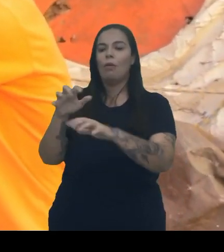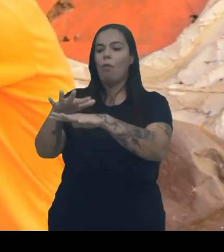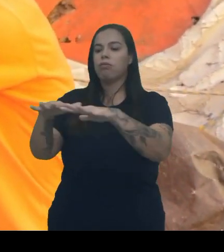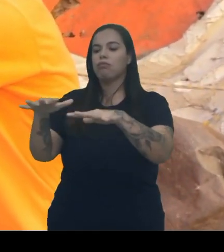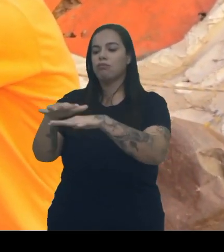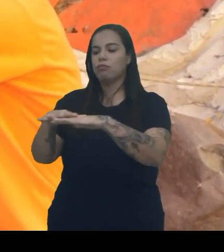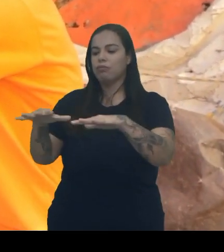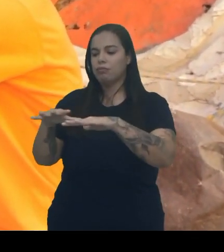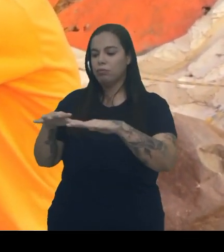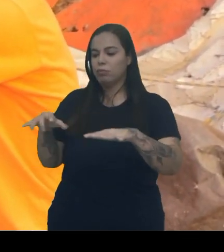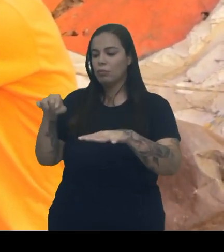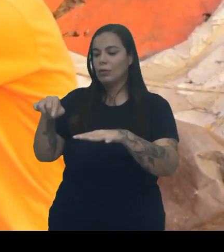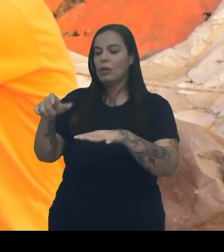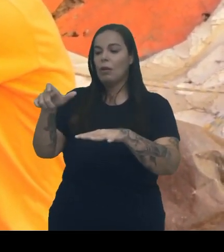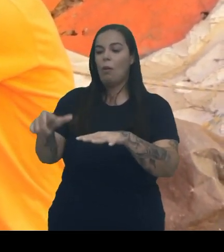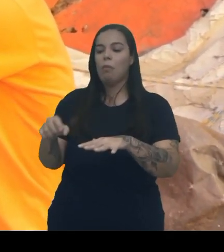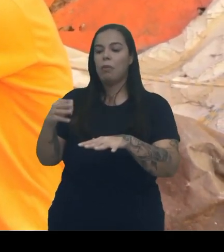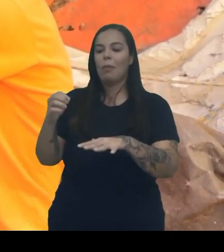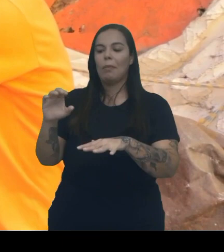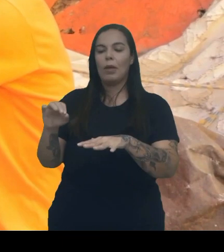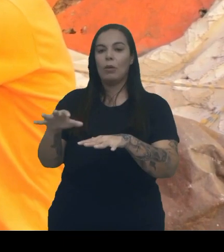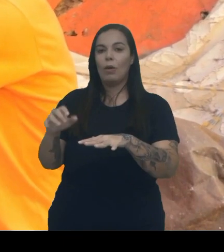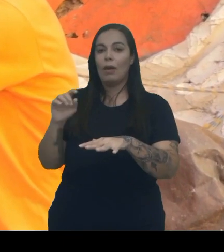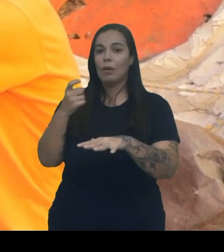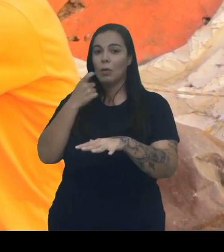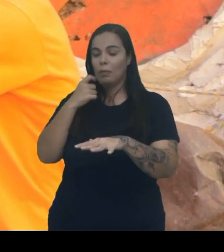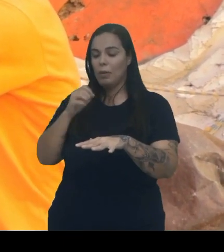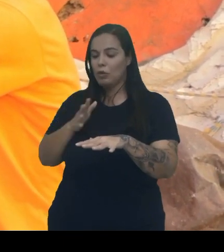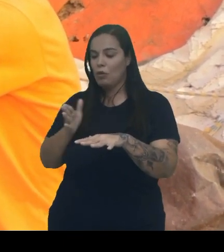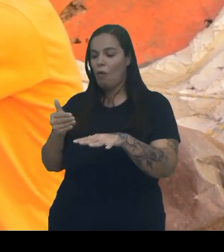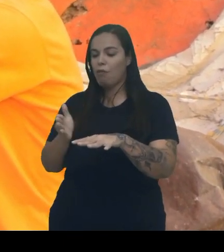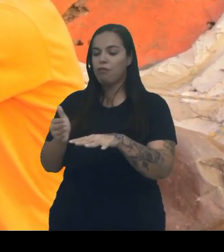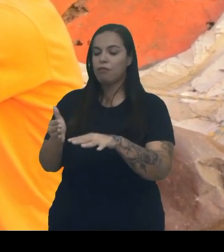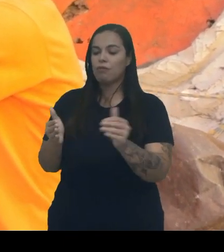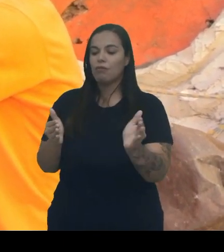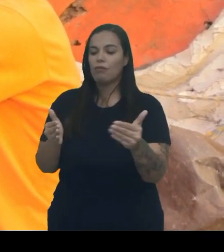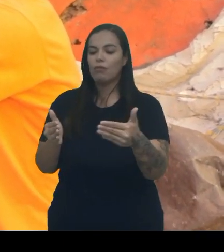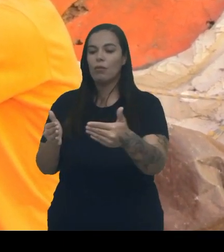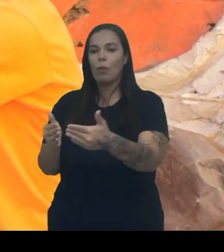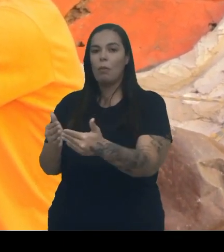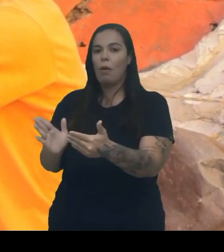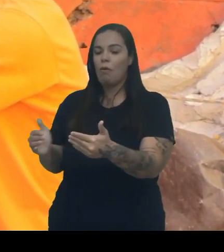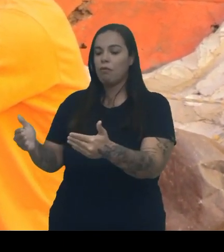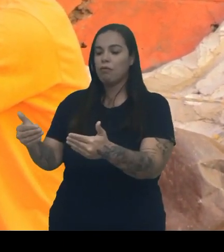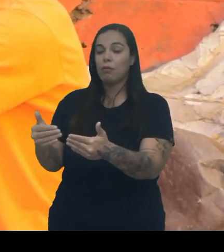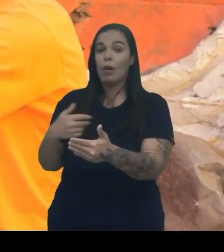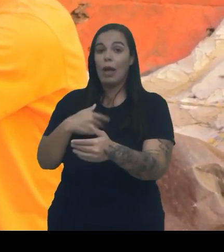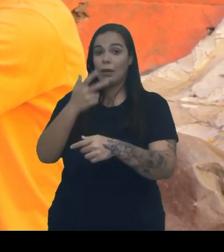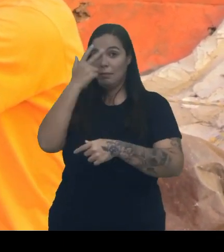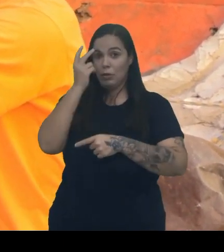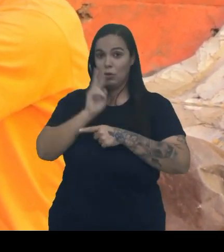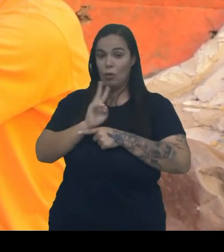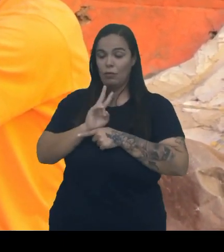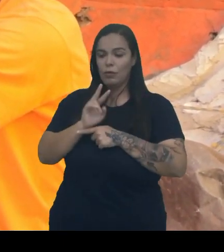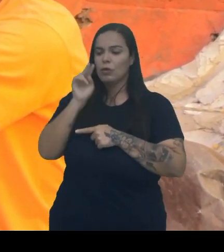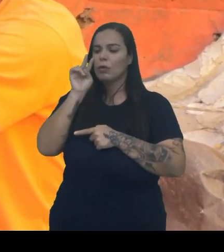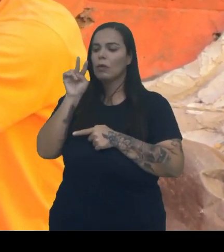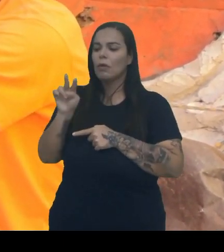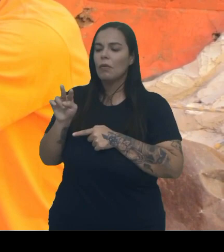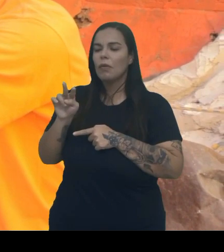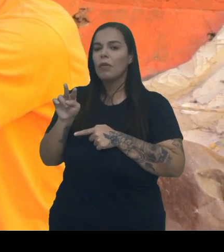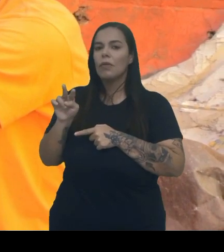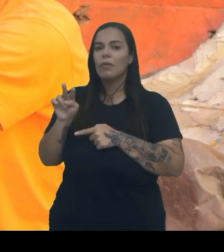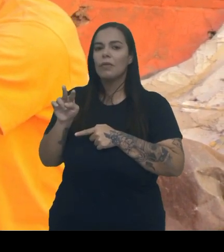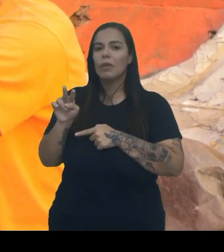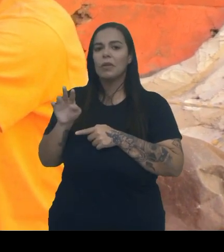Isso aqui é o meio da rede. Aí quando a tainha vinha entrando, o vigia apitava na praia, a